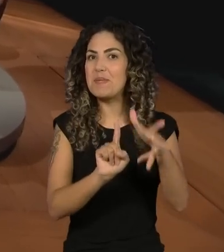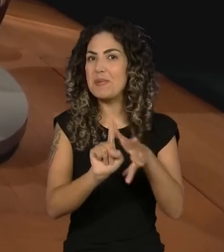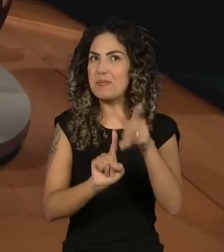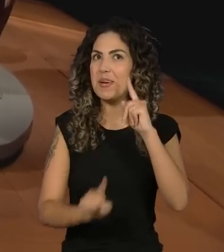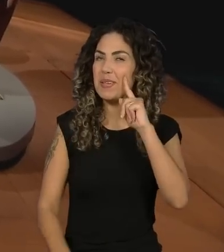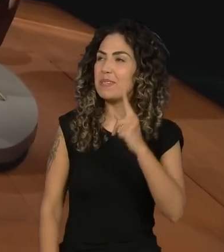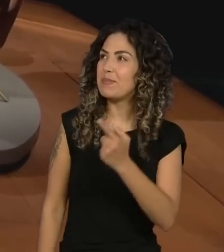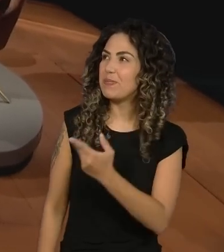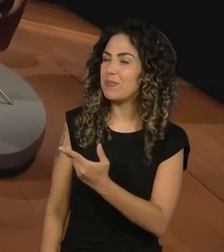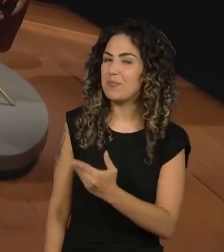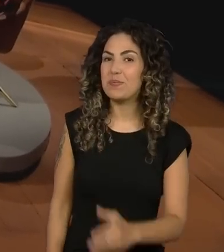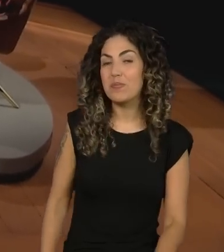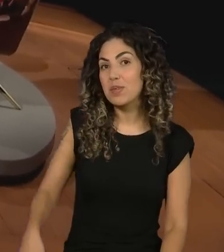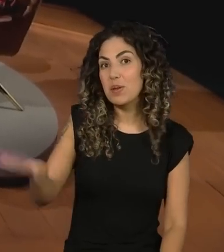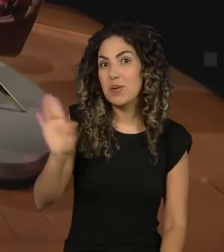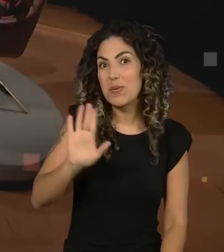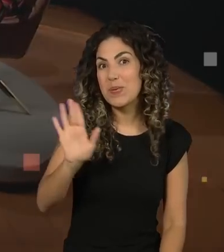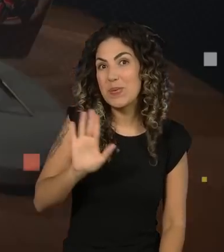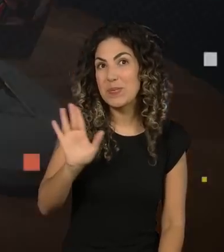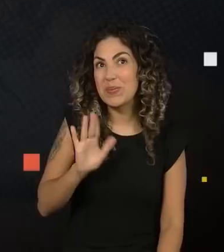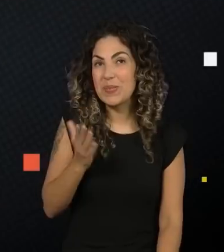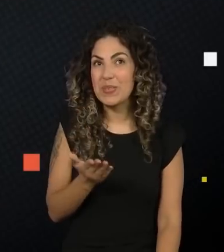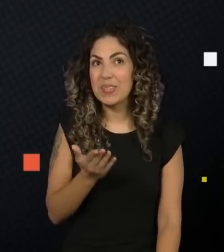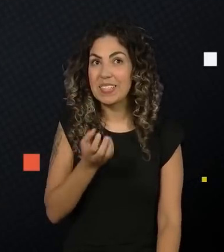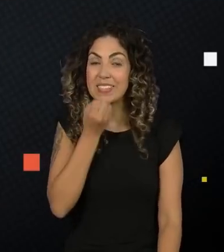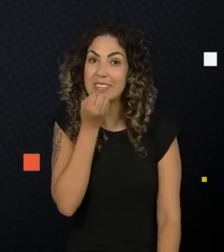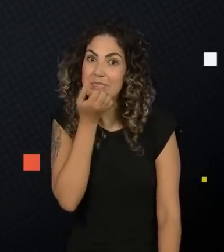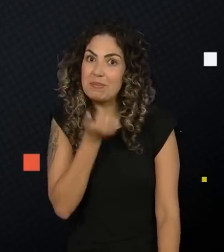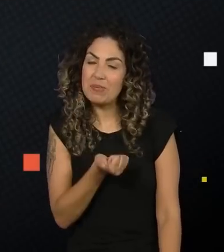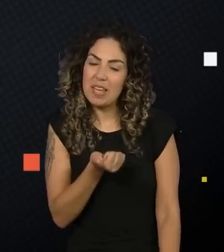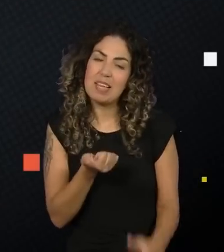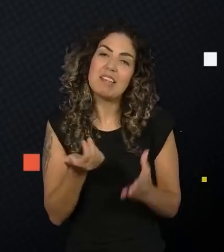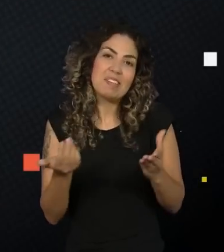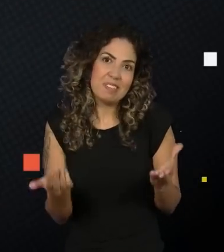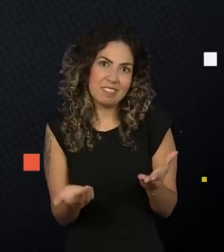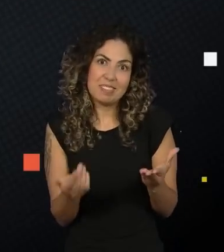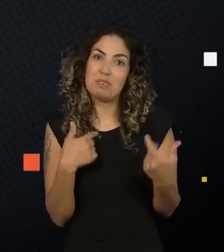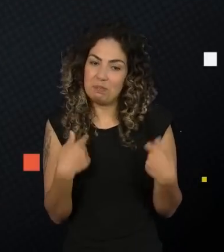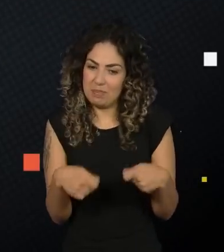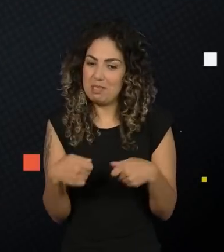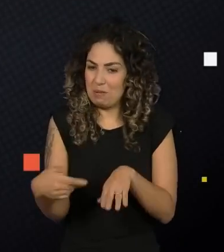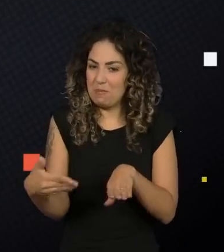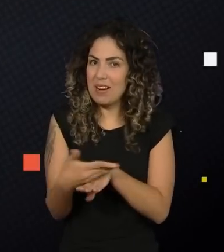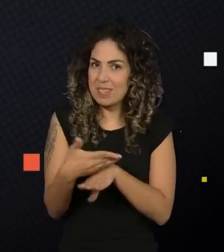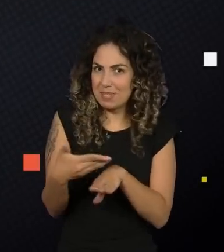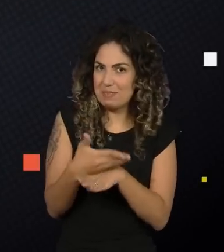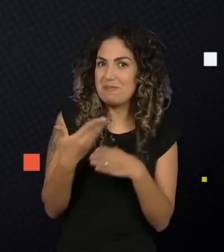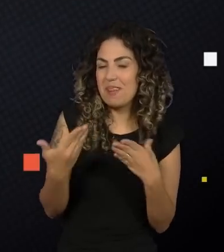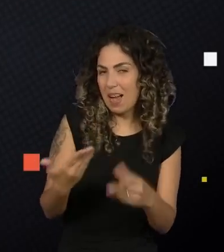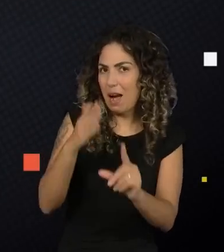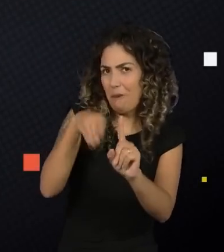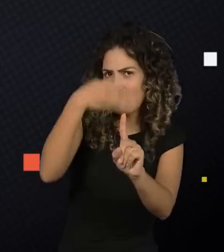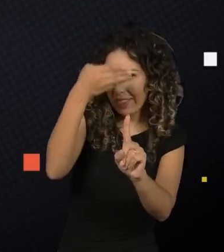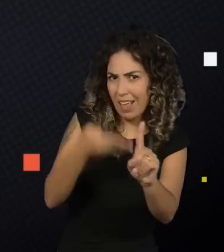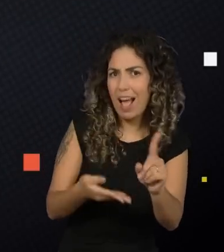Oi, Clarice, tudo bem? Então, eu não podia deixar de participar dessa homenagem merecida que você está